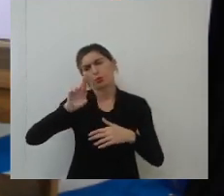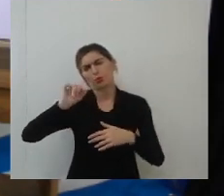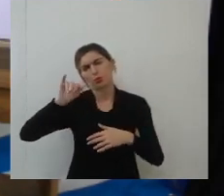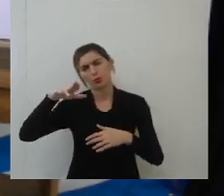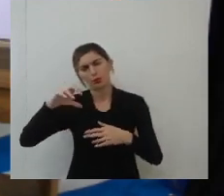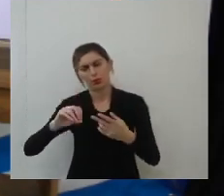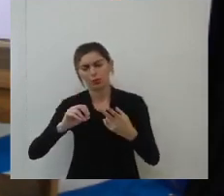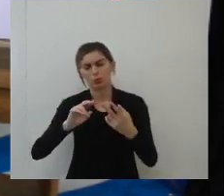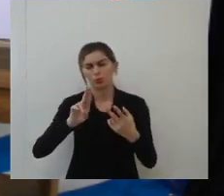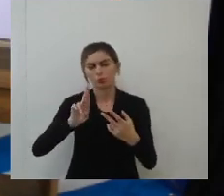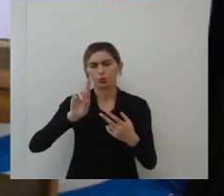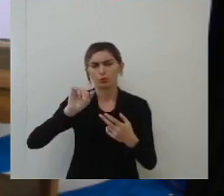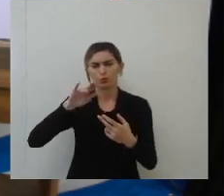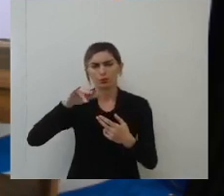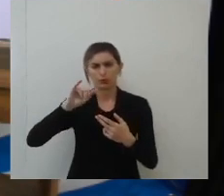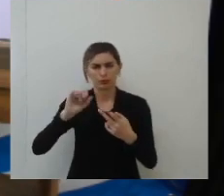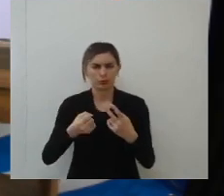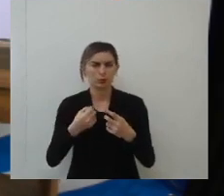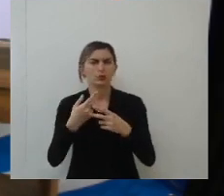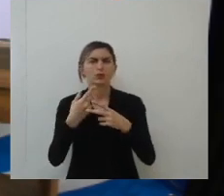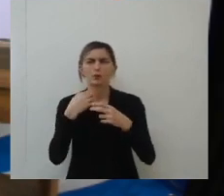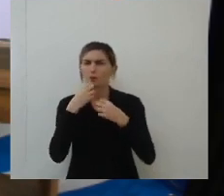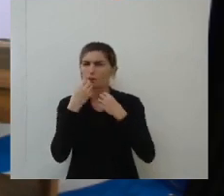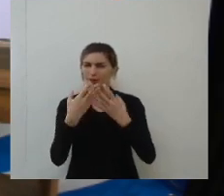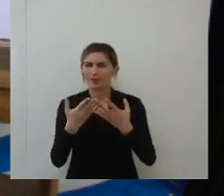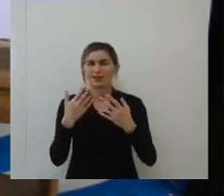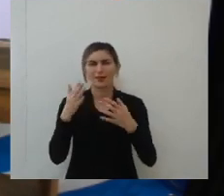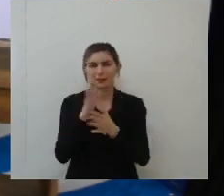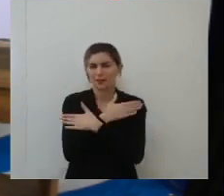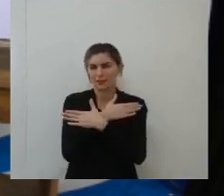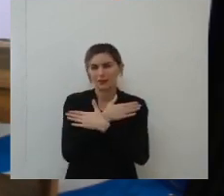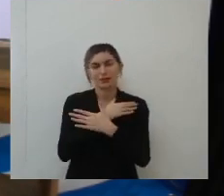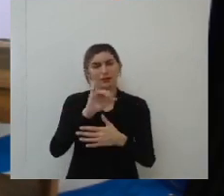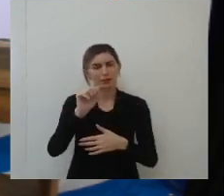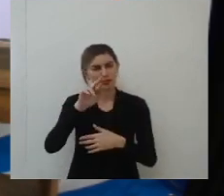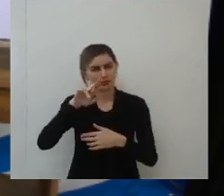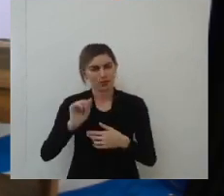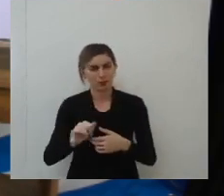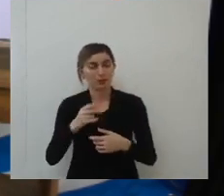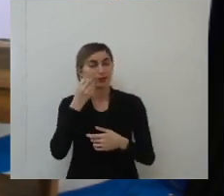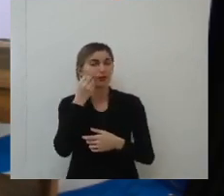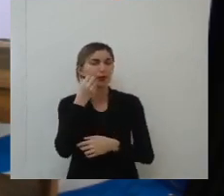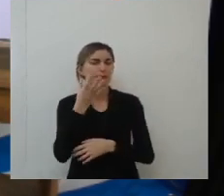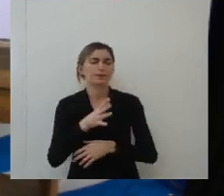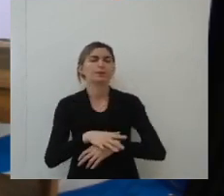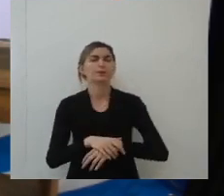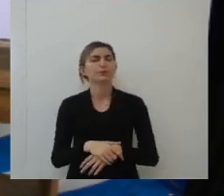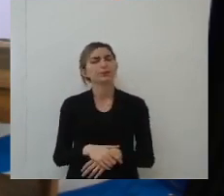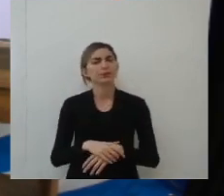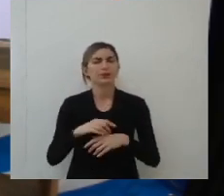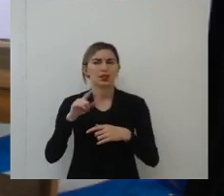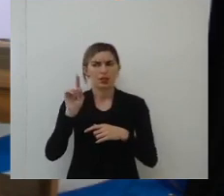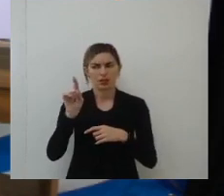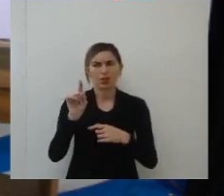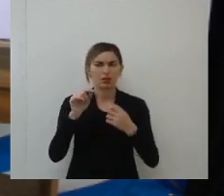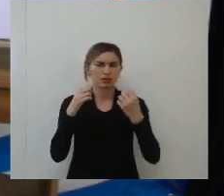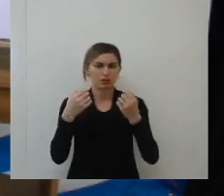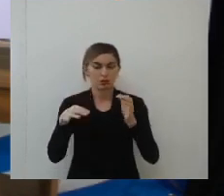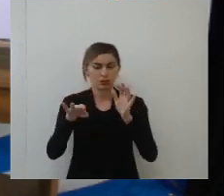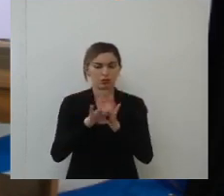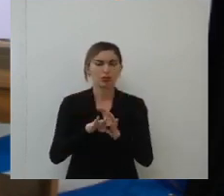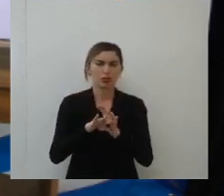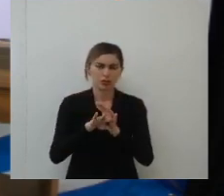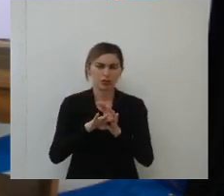geografia, Jaime. Um abraço, Jaime. Tudo bom para você, viu? Vejam só, a urbanização é essa